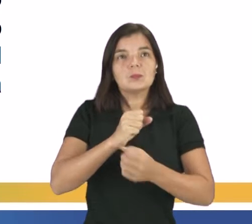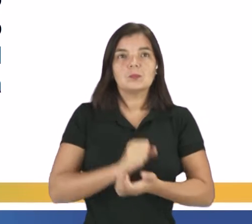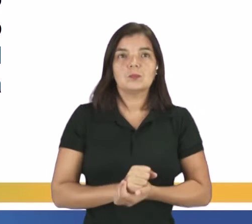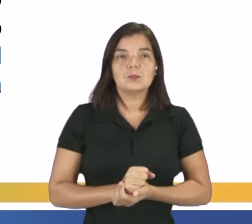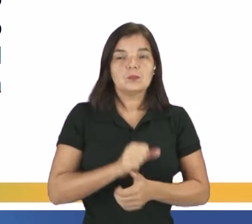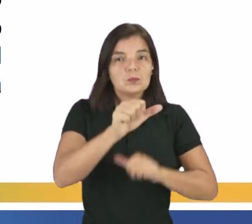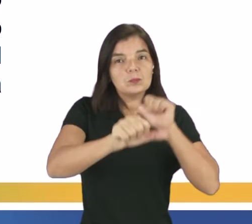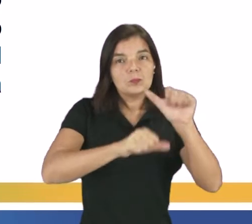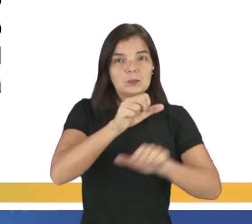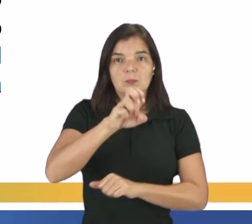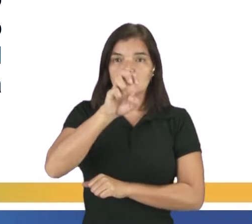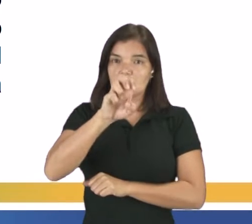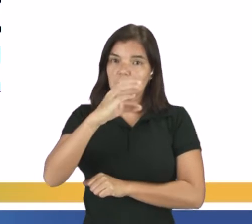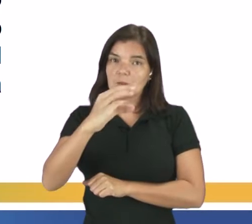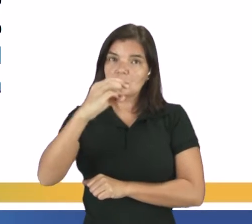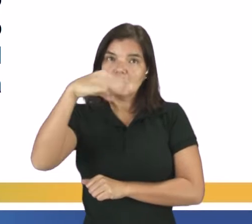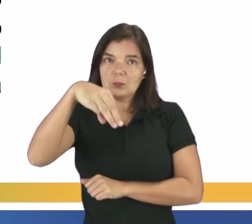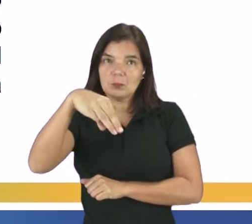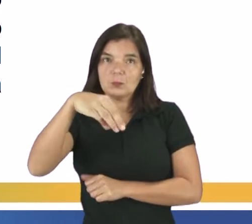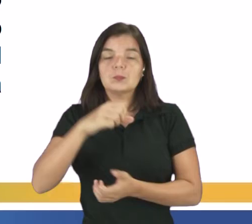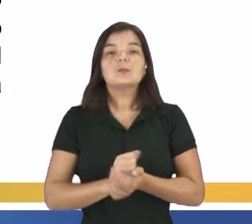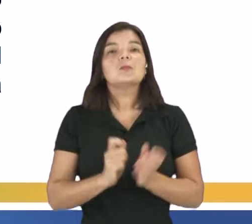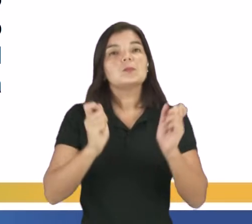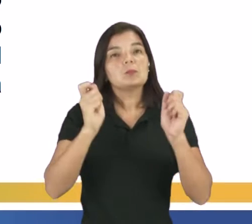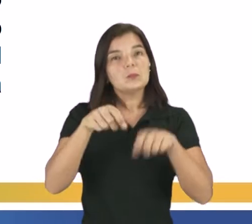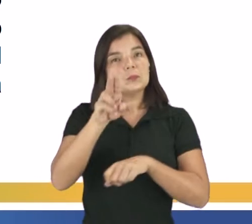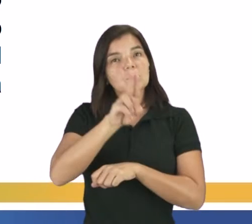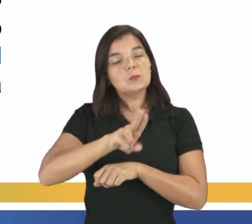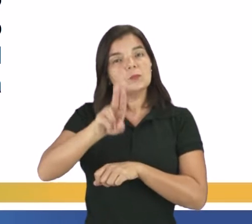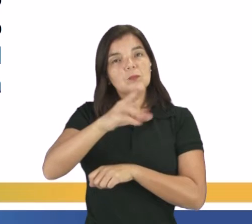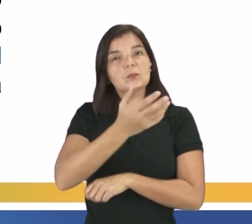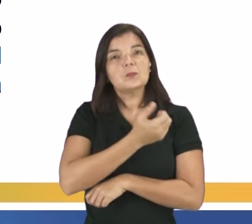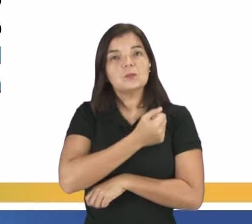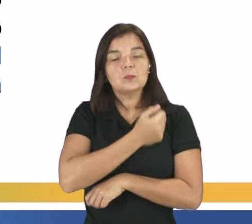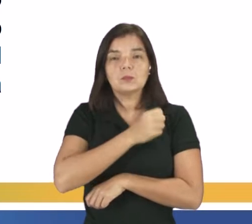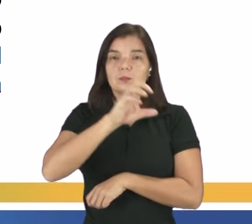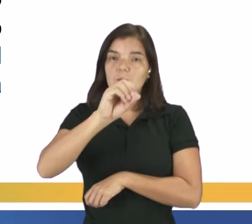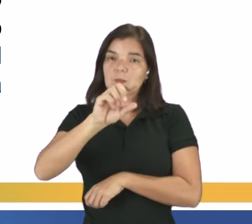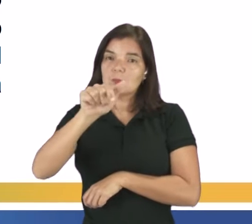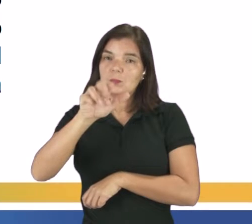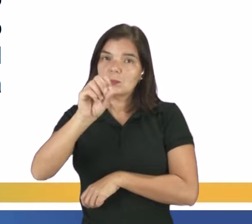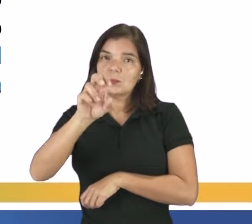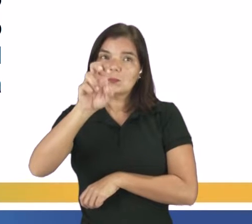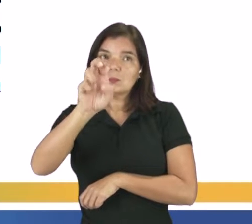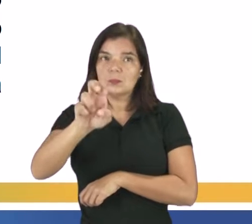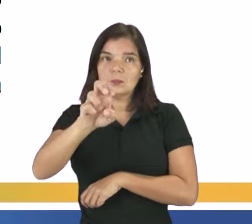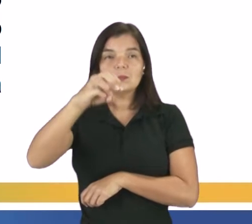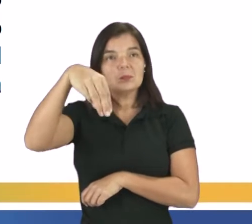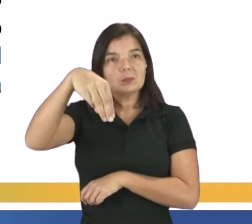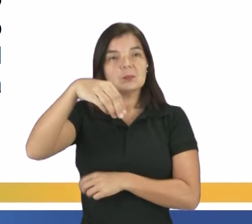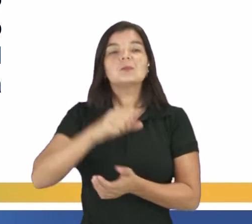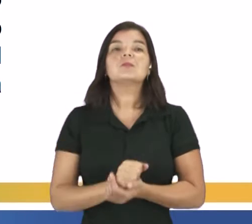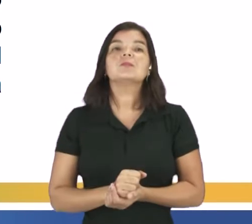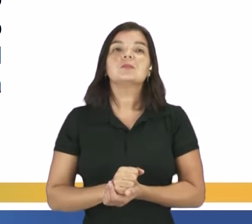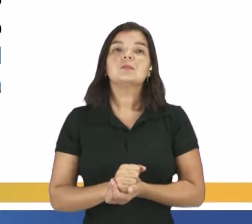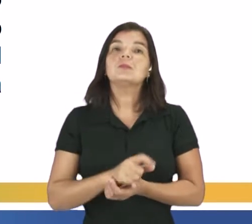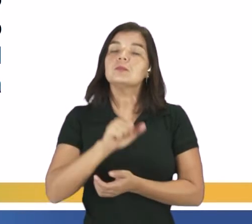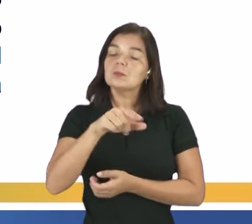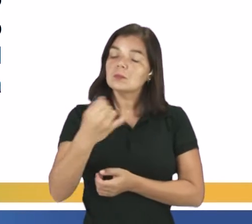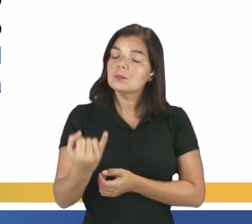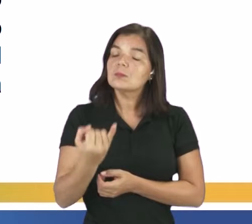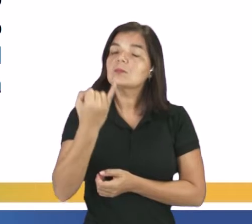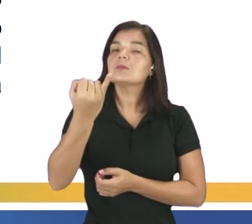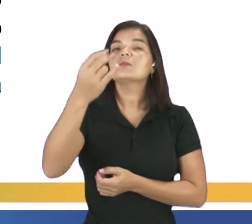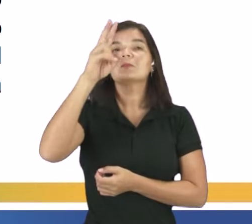fazer o cálculo com a deformação de 5 centímetros, deveríamos usar o valor de 0,05 metro. E,